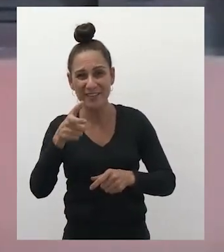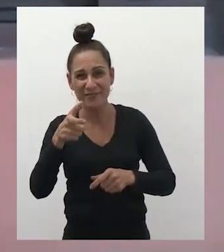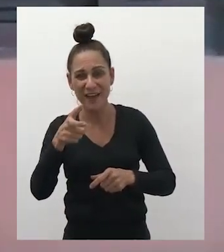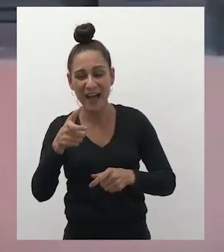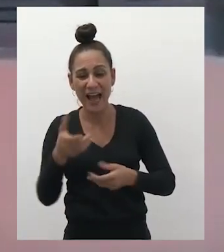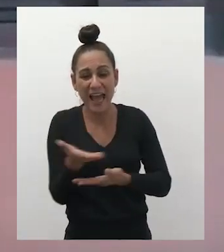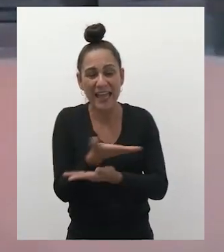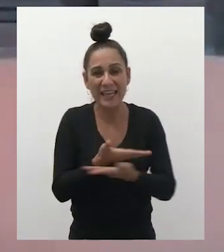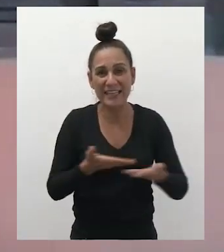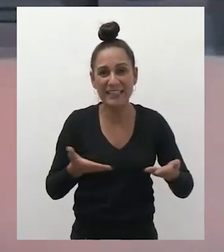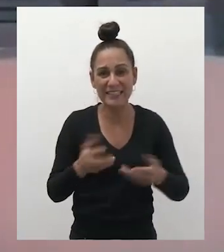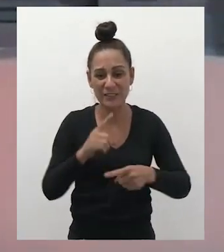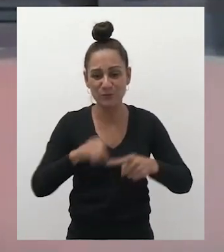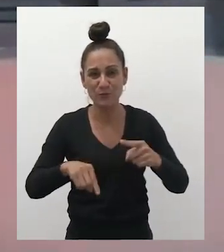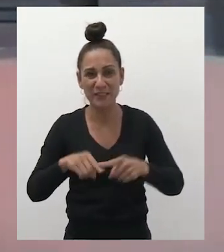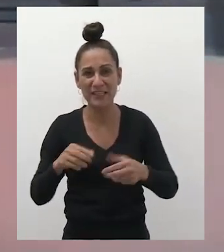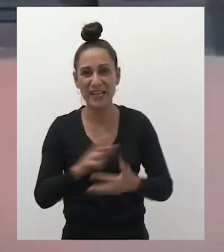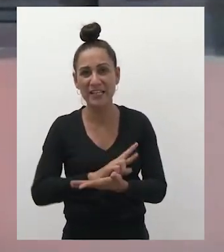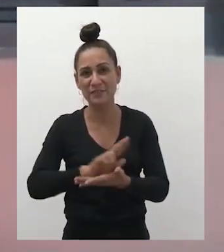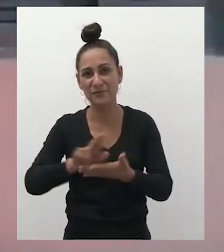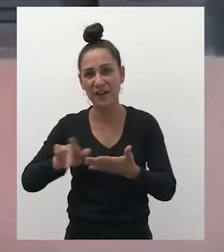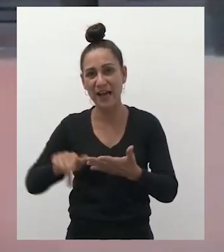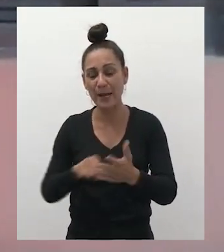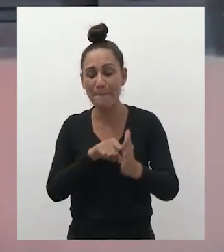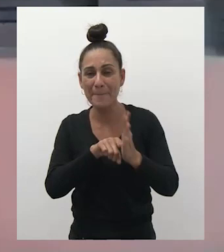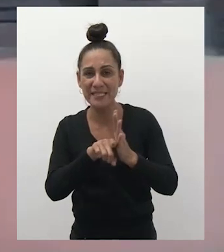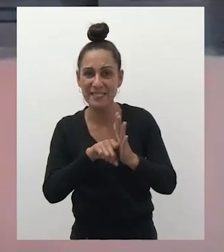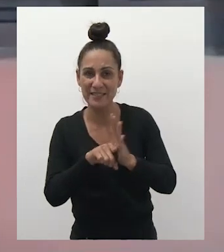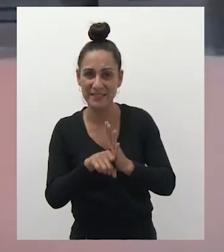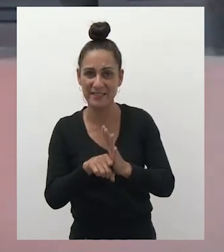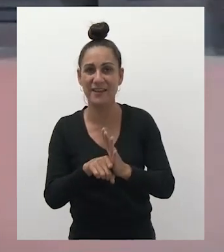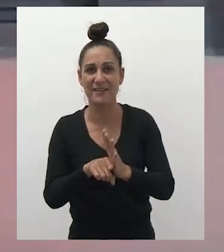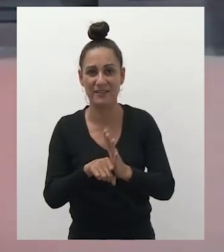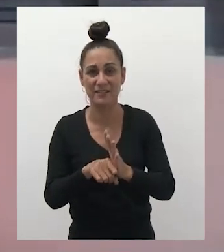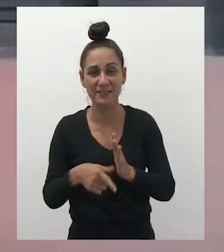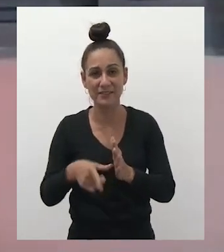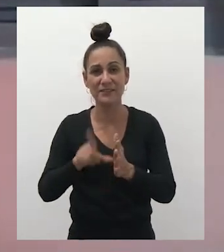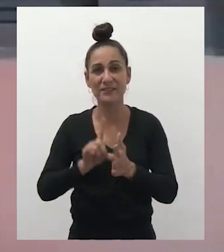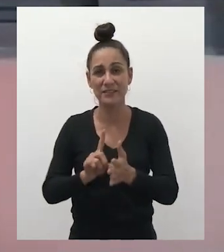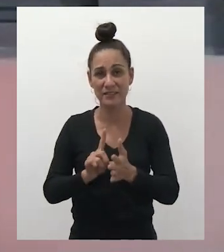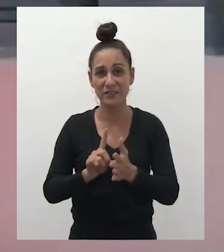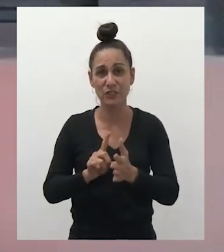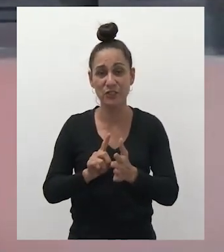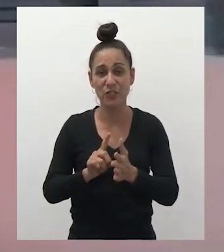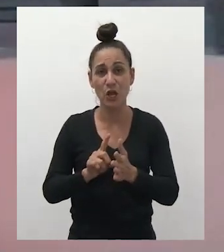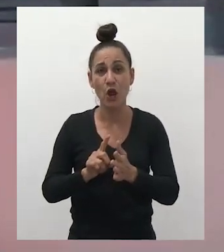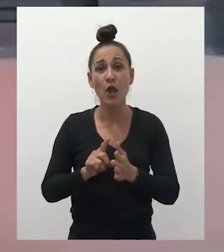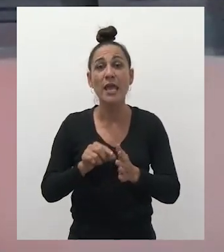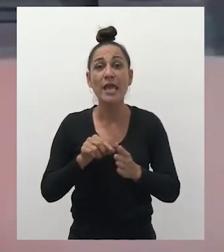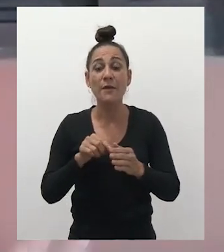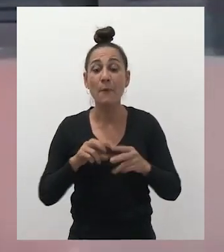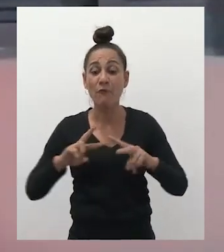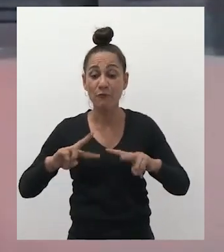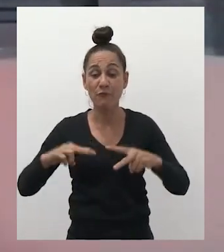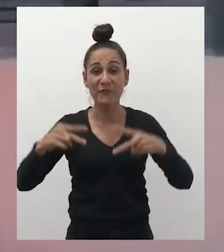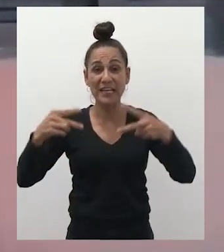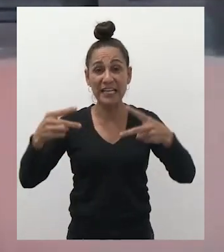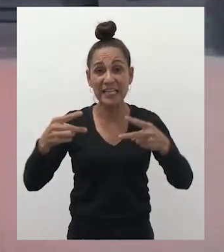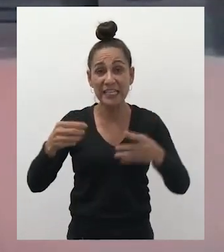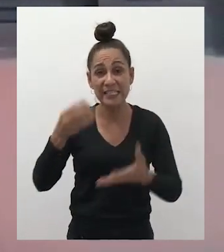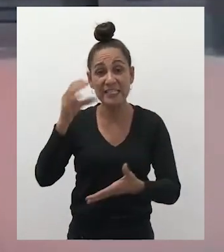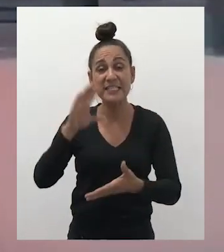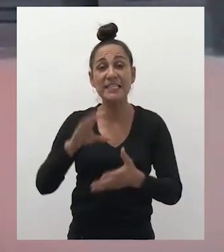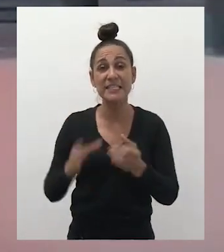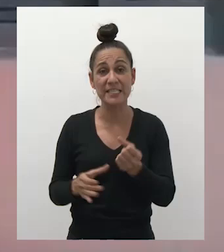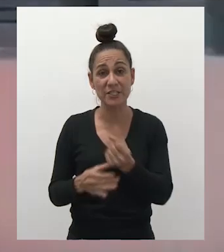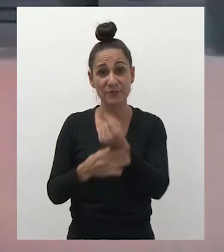de coisas, né? Pesquisar adequadamente, consultar fontes seguras, saber separar